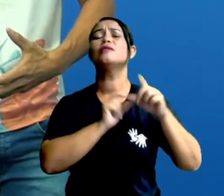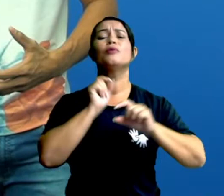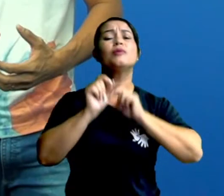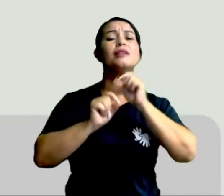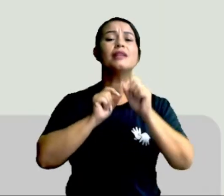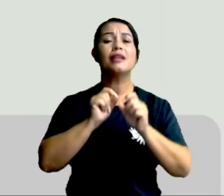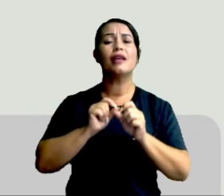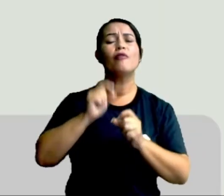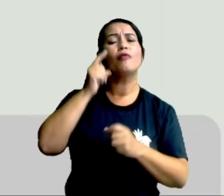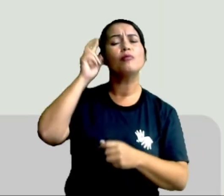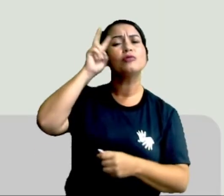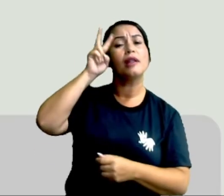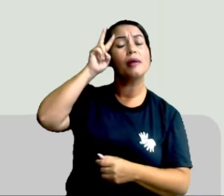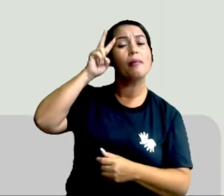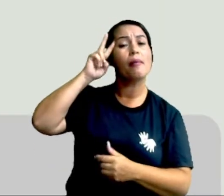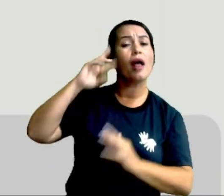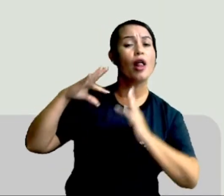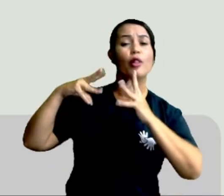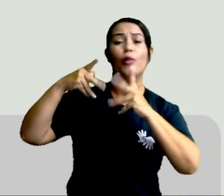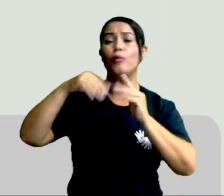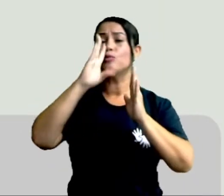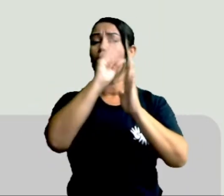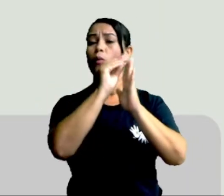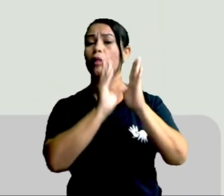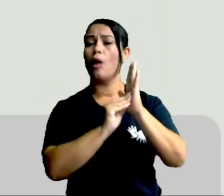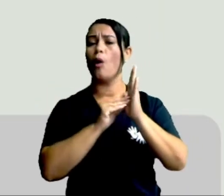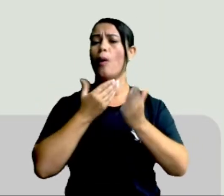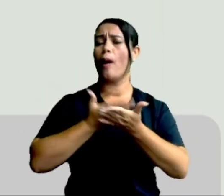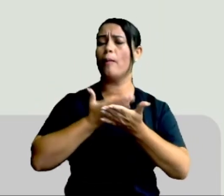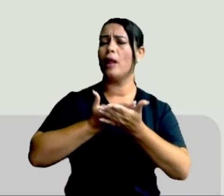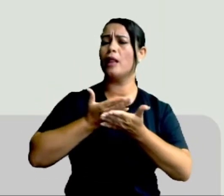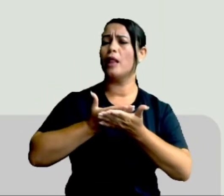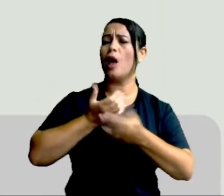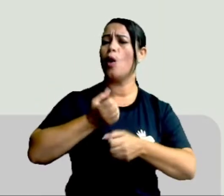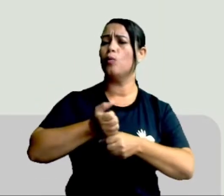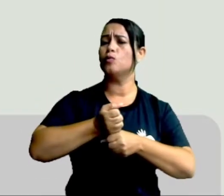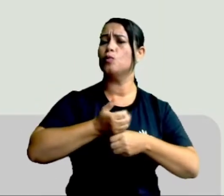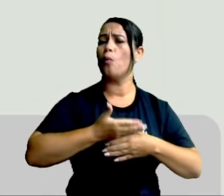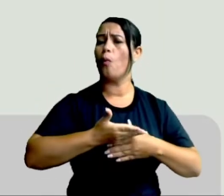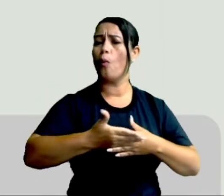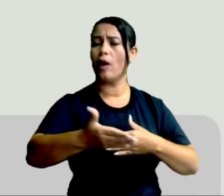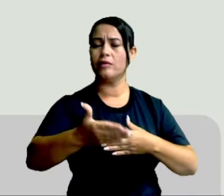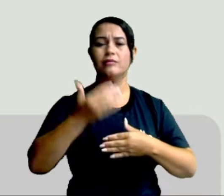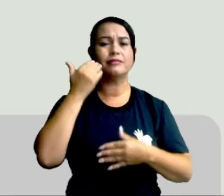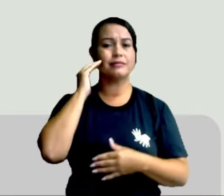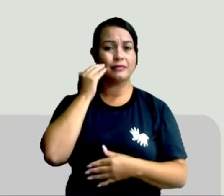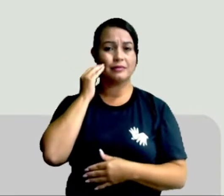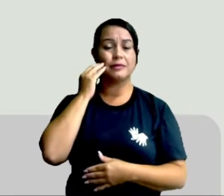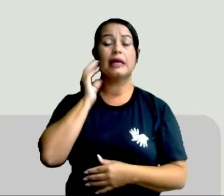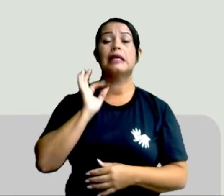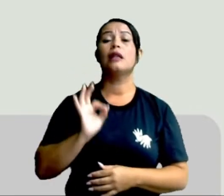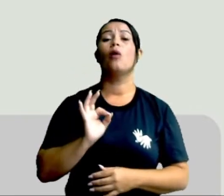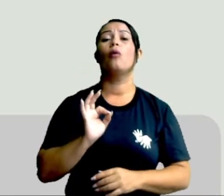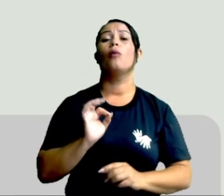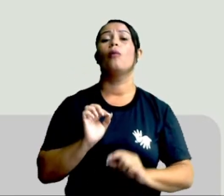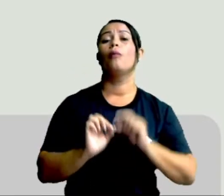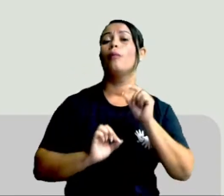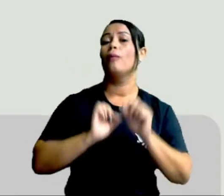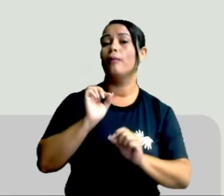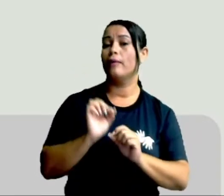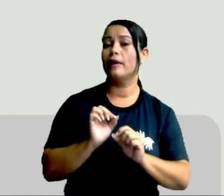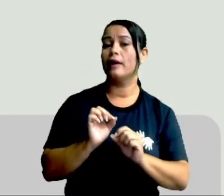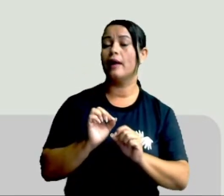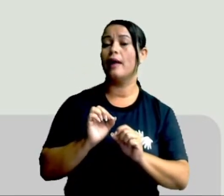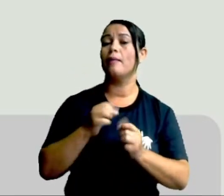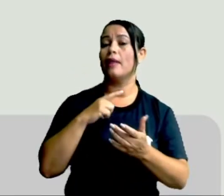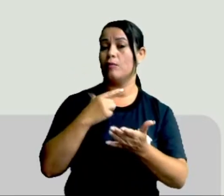estar revisando todos os conteúdos que nós aprendemos ao longo desse último bimestre, tá certo? Então, para